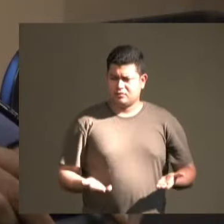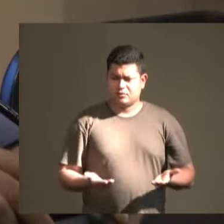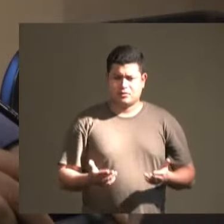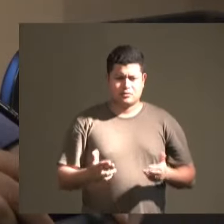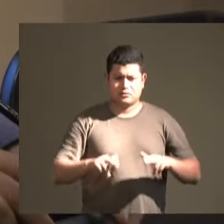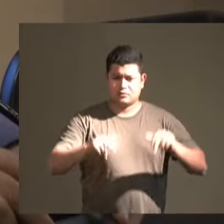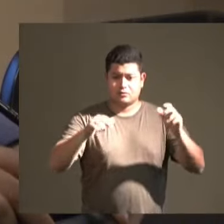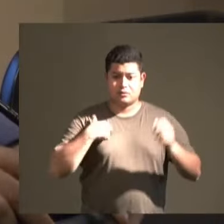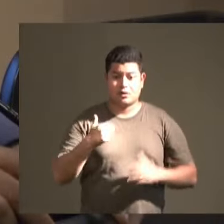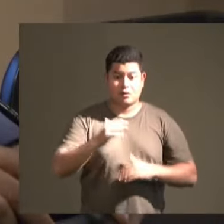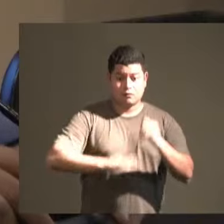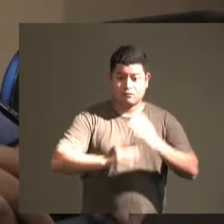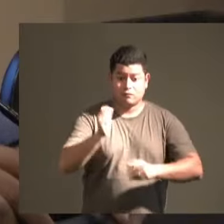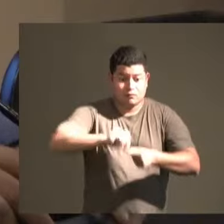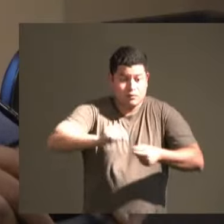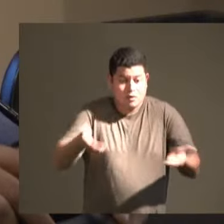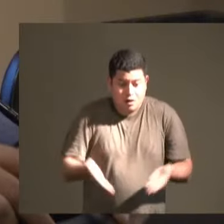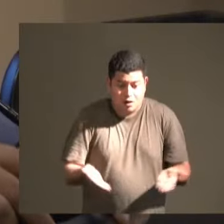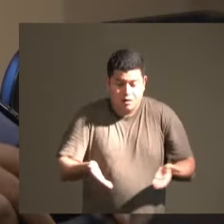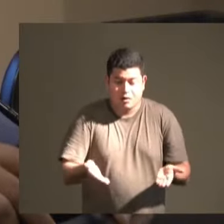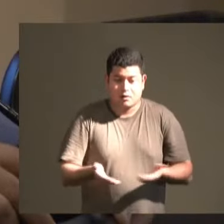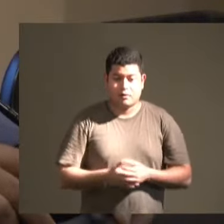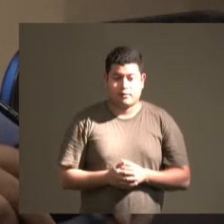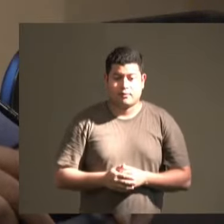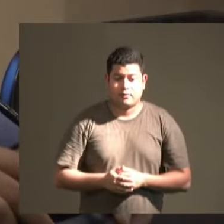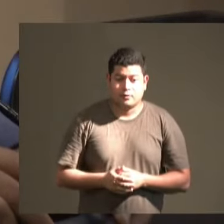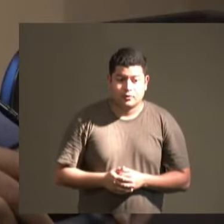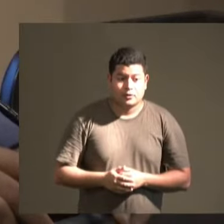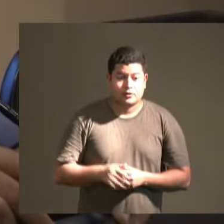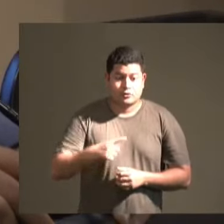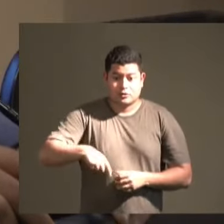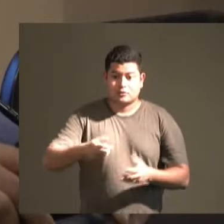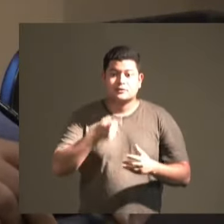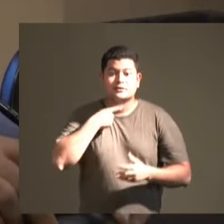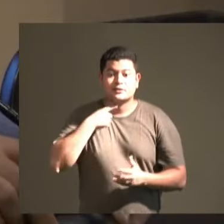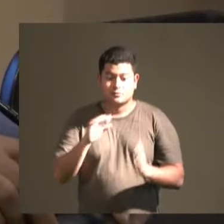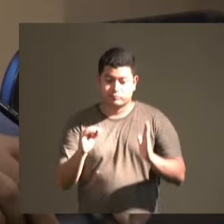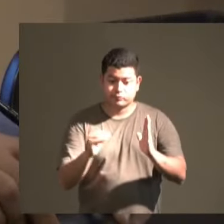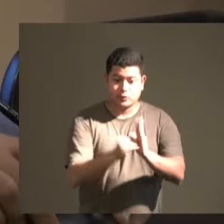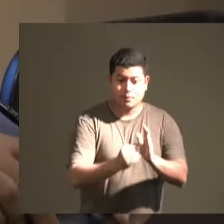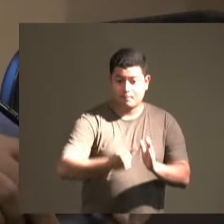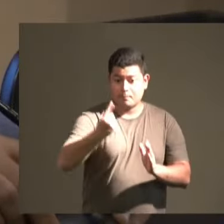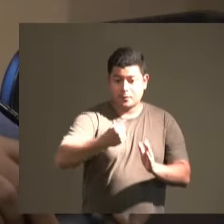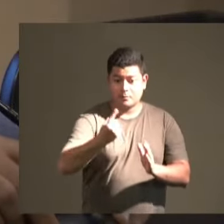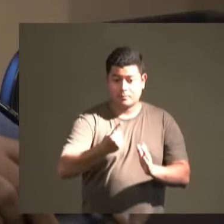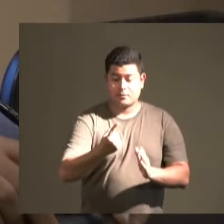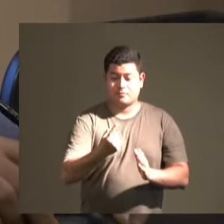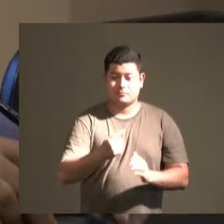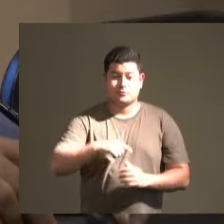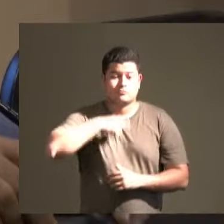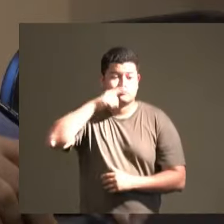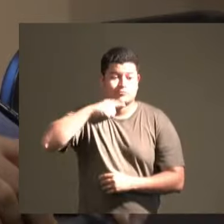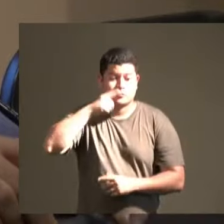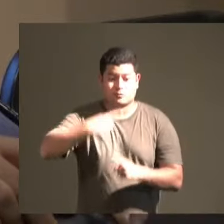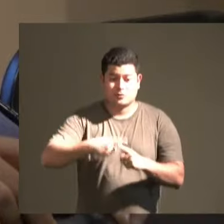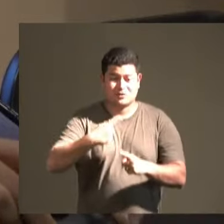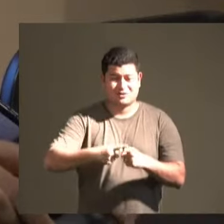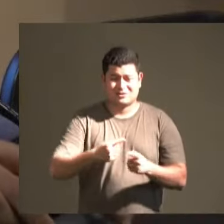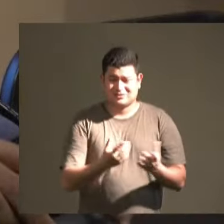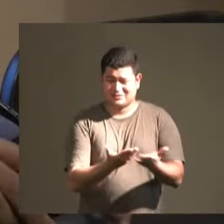agora. Queríamos colocar na primeira versão do plano, mas não demos conta, porque é tão precária a situação, de